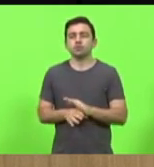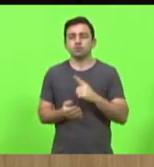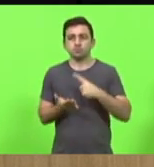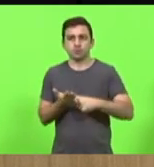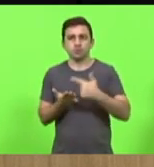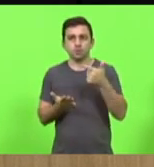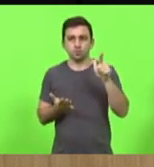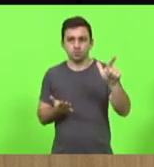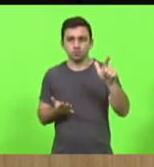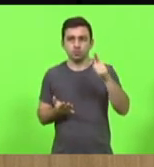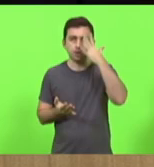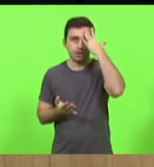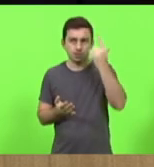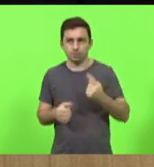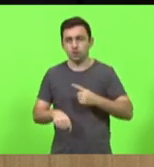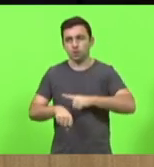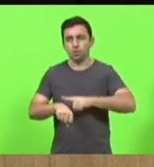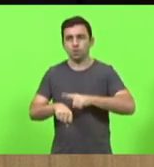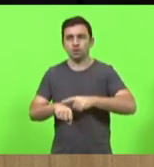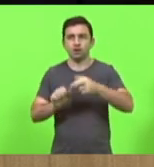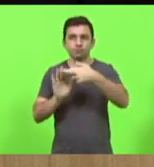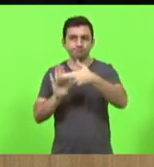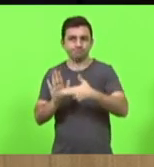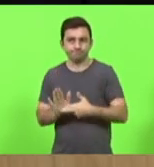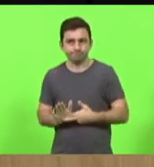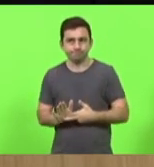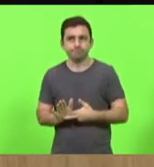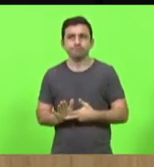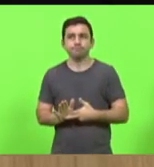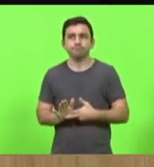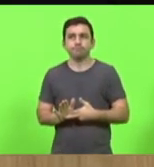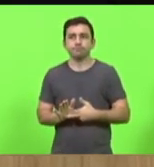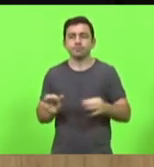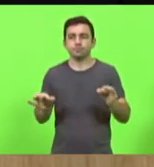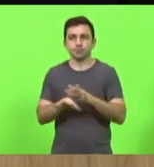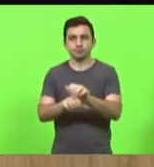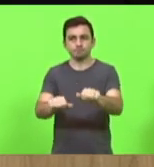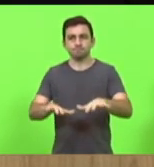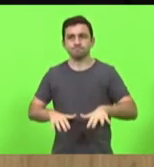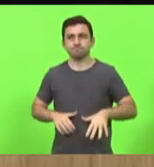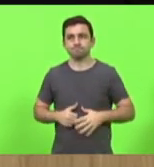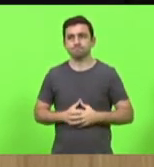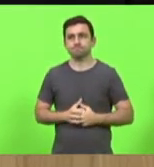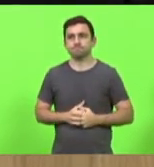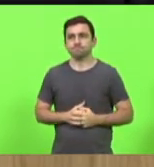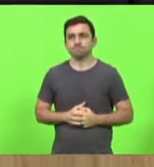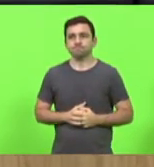ordinária para amanhã, no horário regimental. Está encerrada a presente sessão.